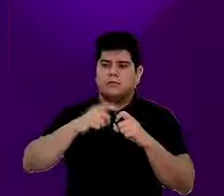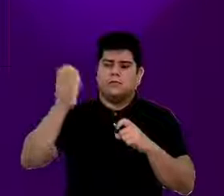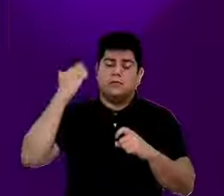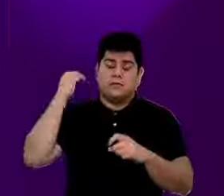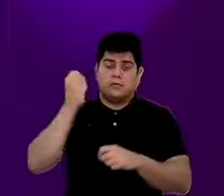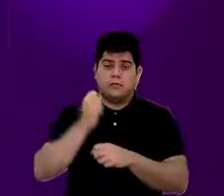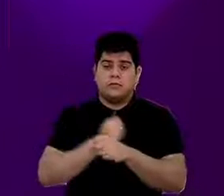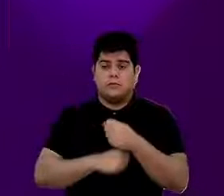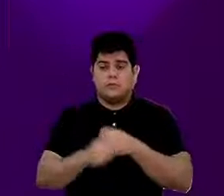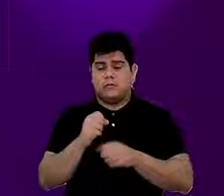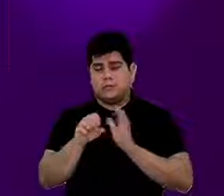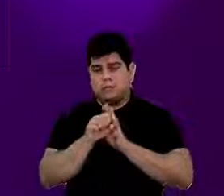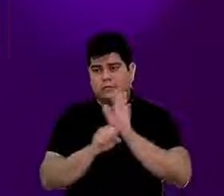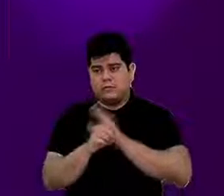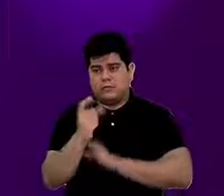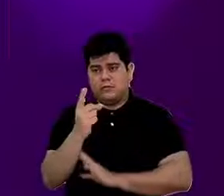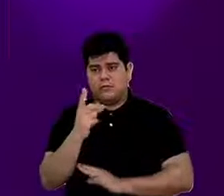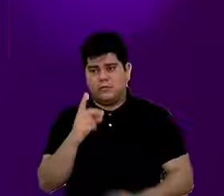XII, que dizia: